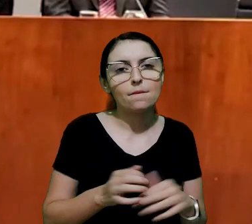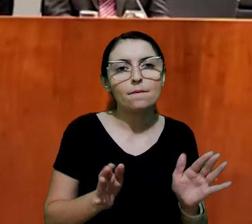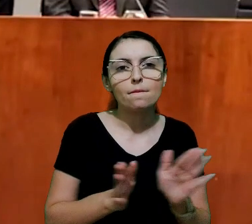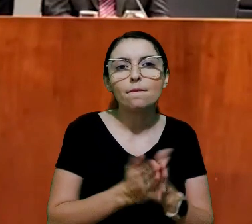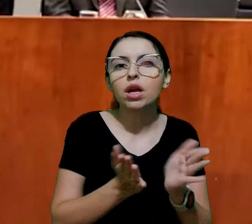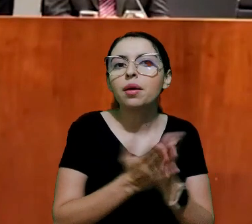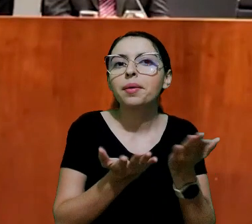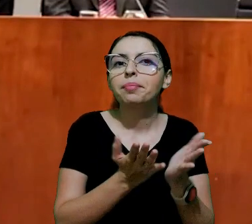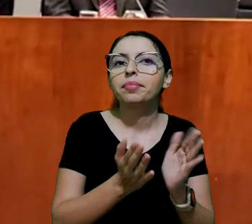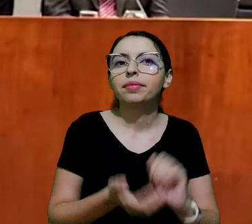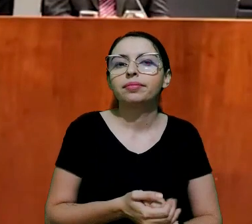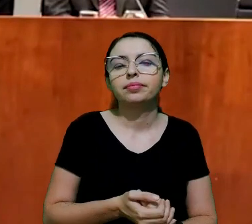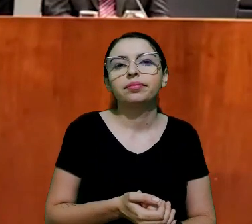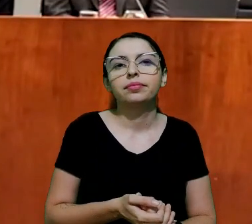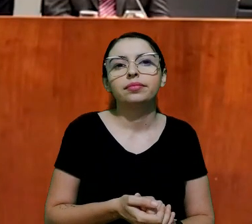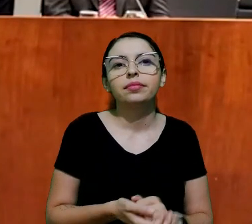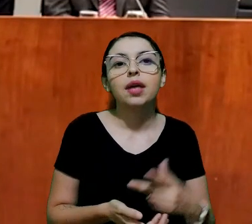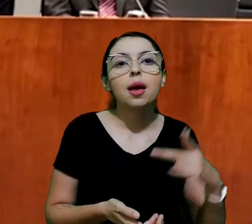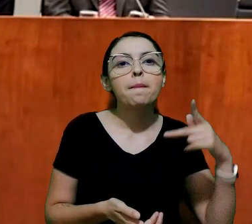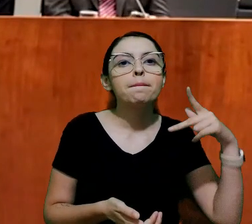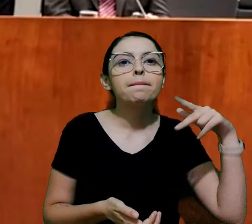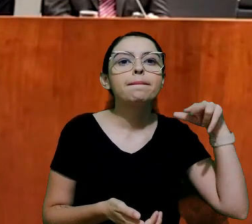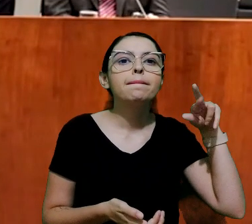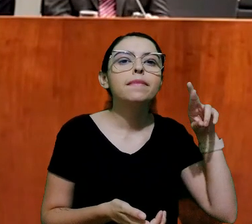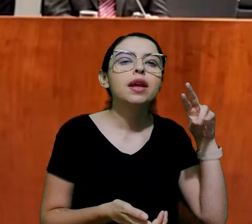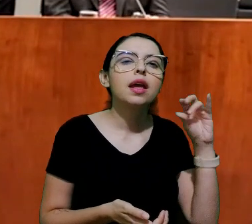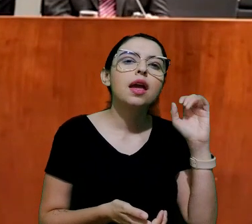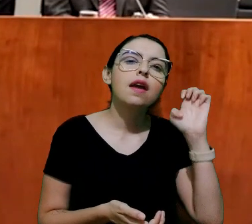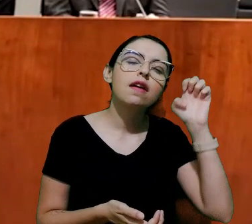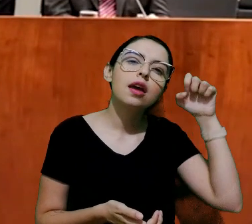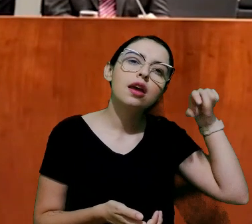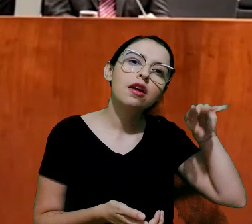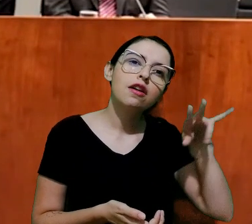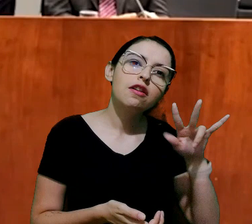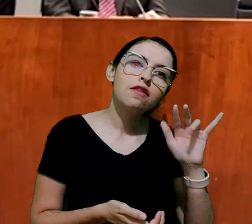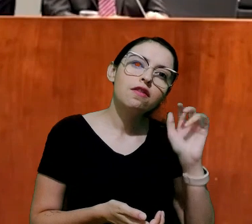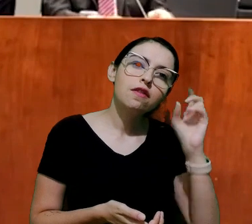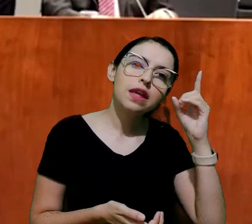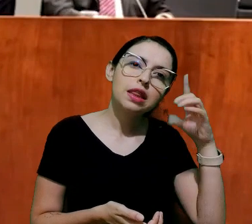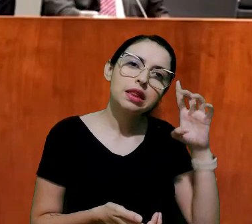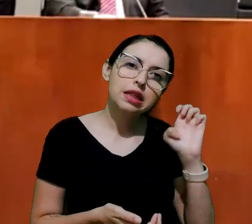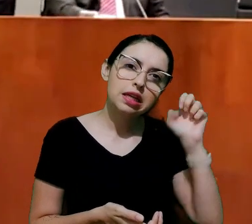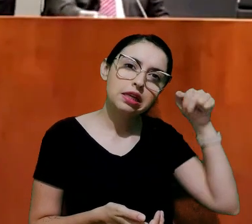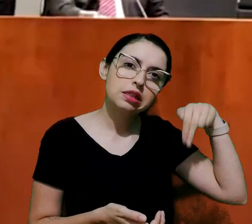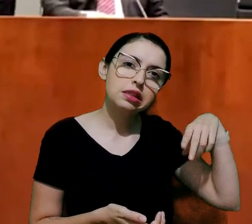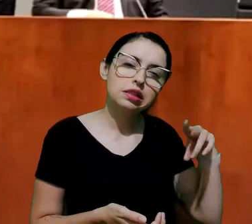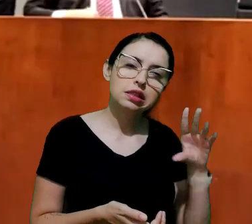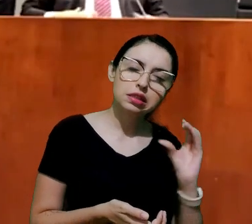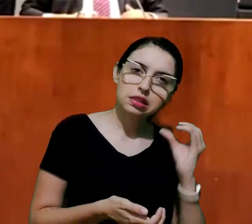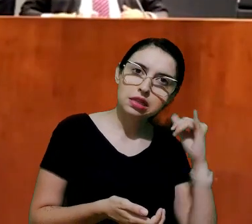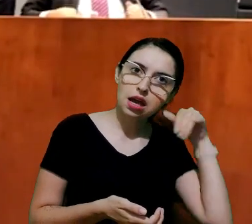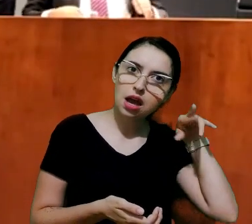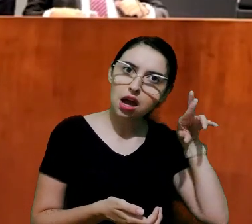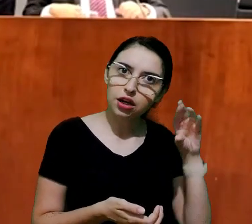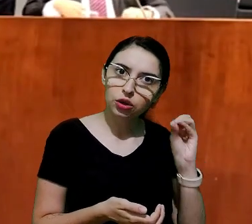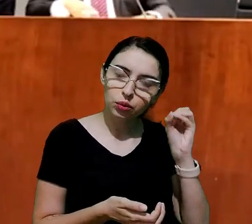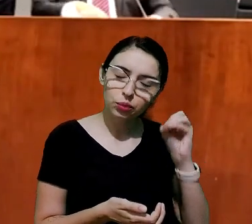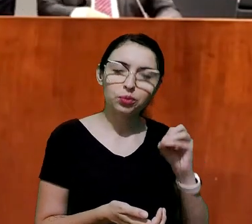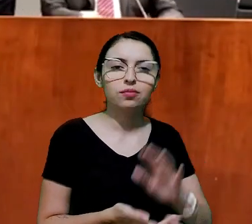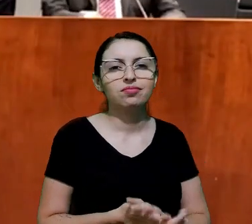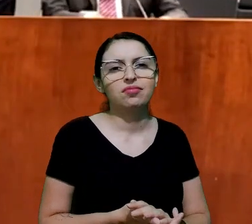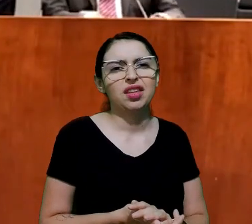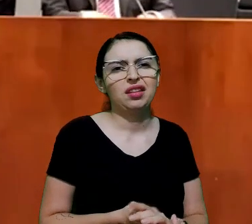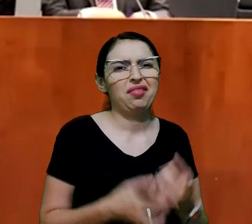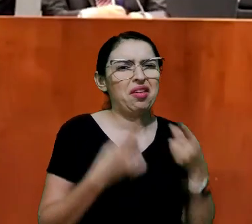beneficiário da Previdência. Como quem paga a conta somos nós, de todas essas novidades, a gente nem reclama